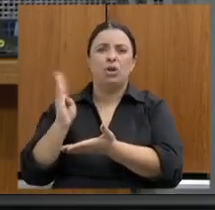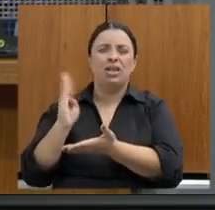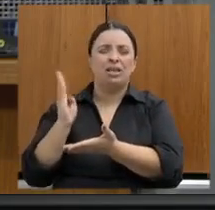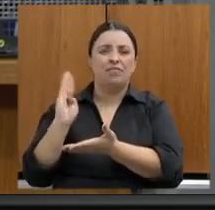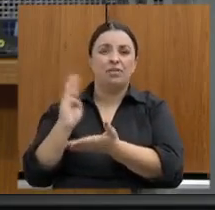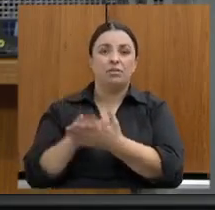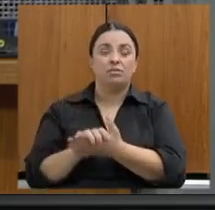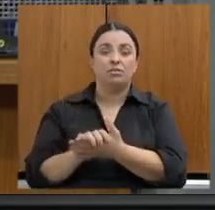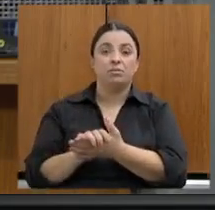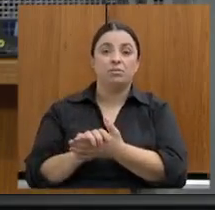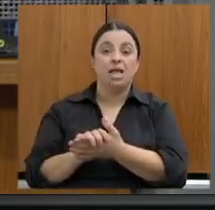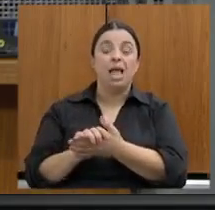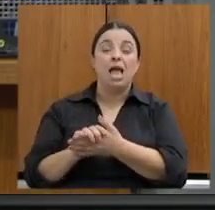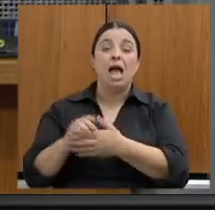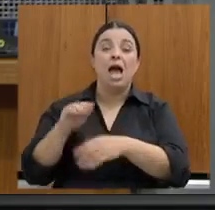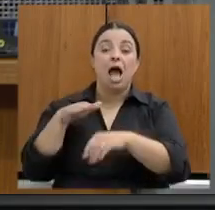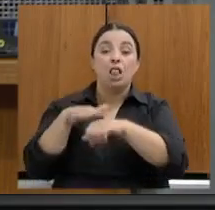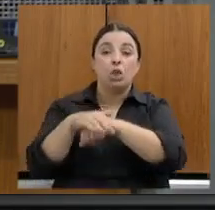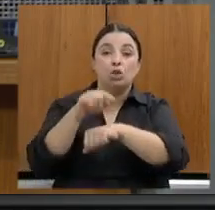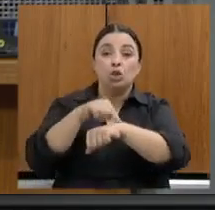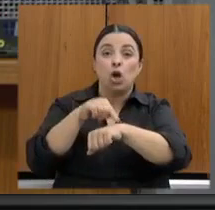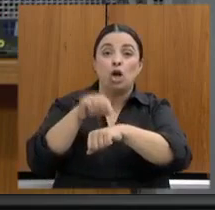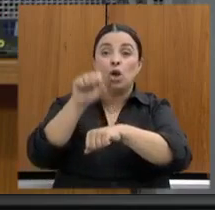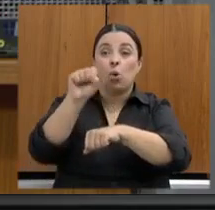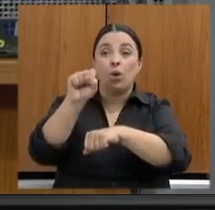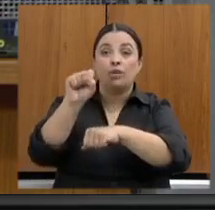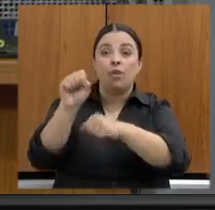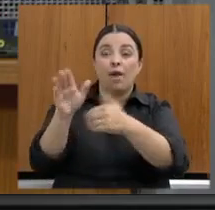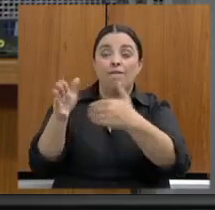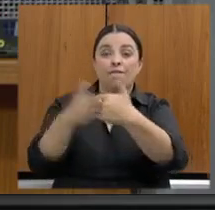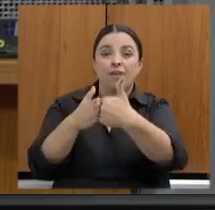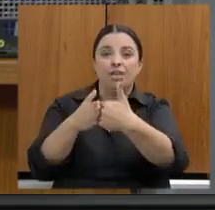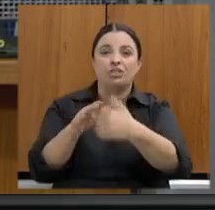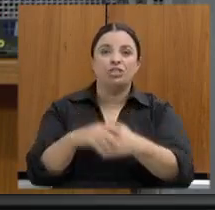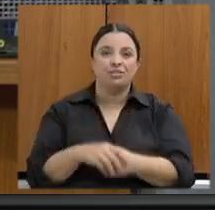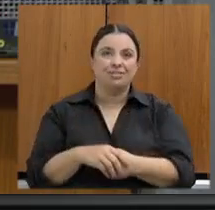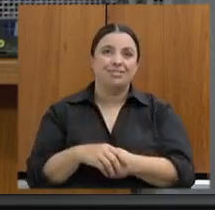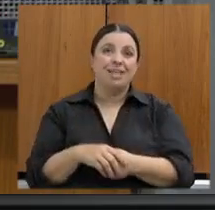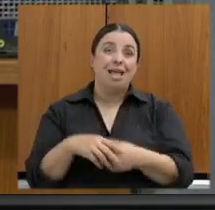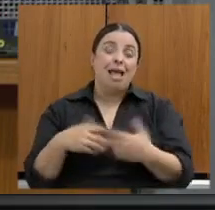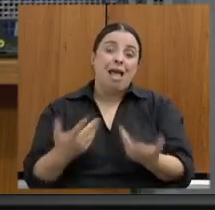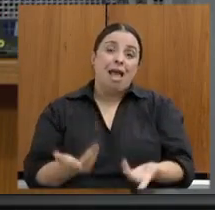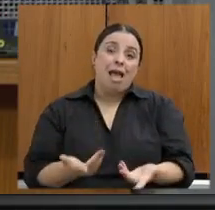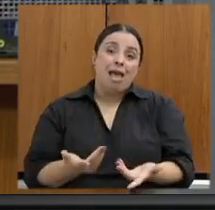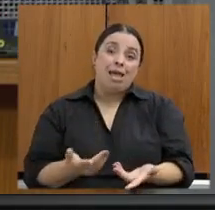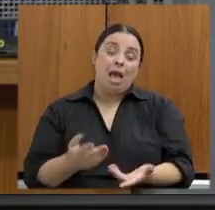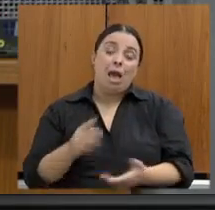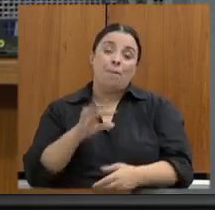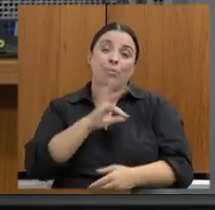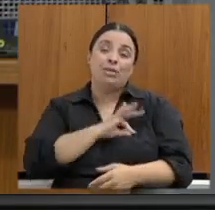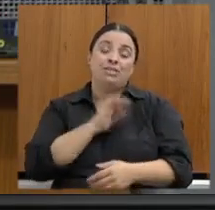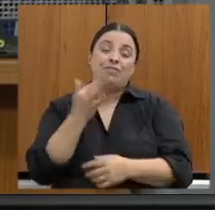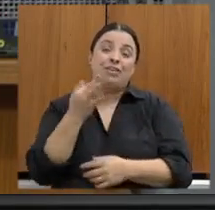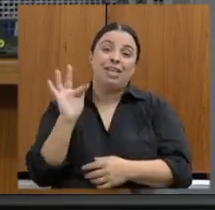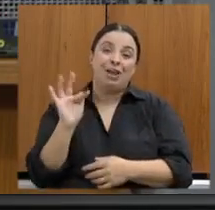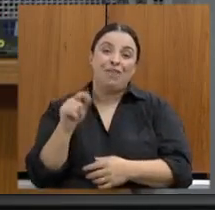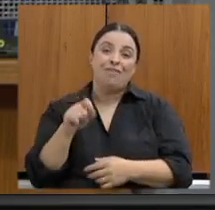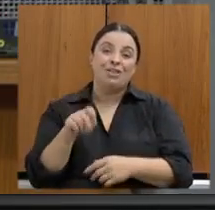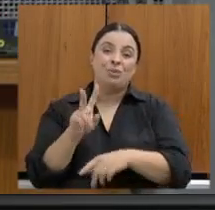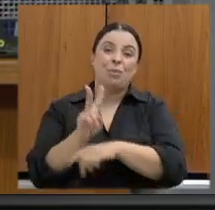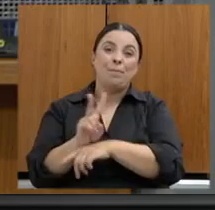eles deve fazer um plantão digital né a polícia federal deve fazer um plantão digital todo mundo passa Pelas nossas fronteiras